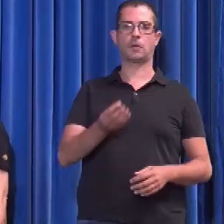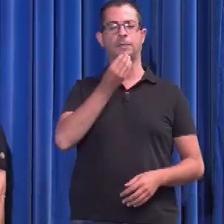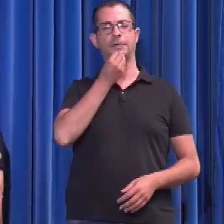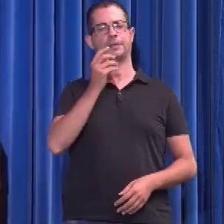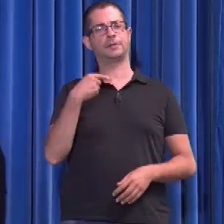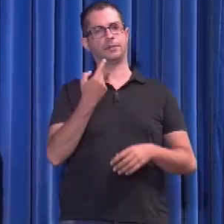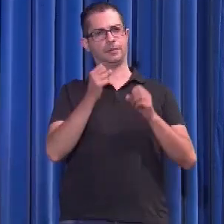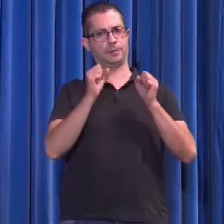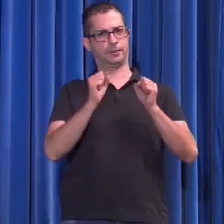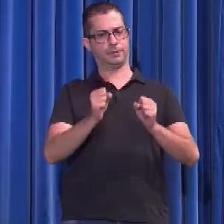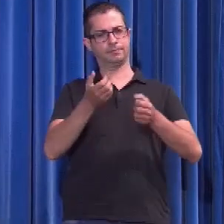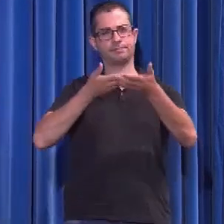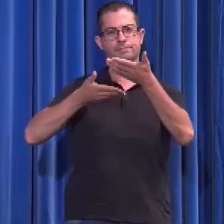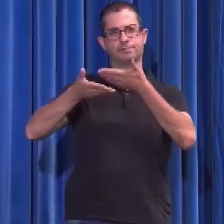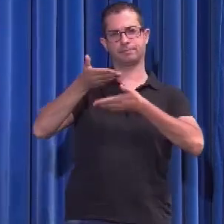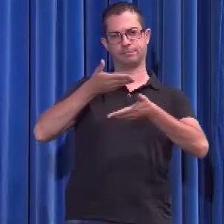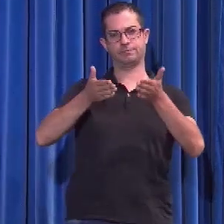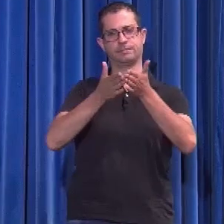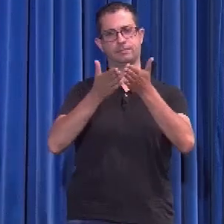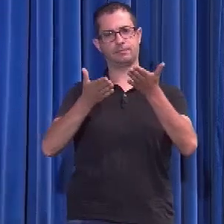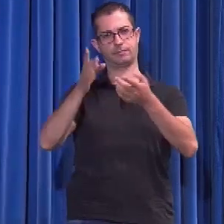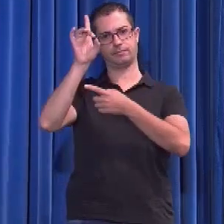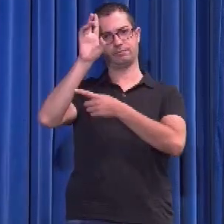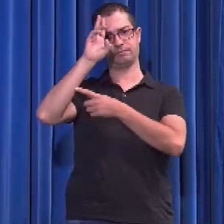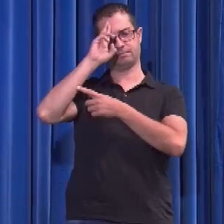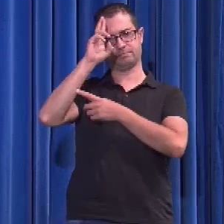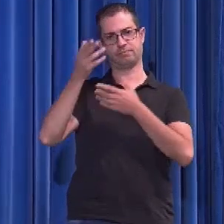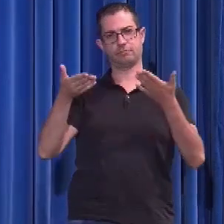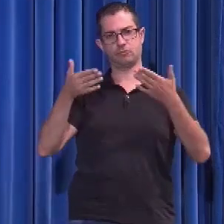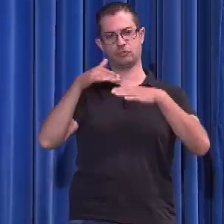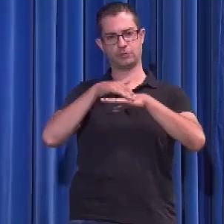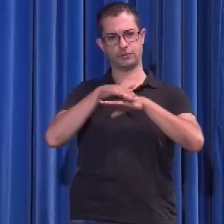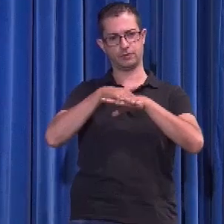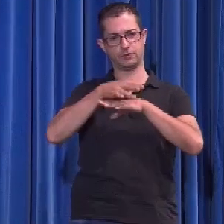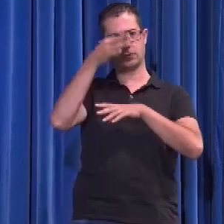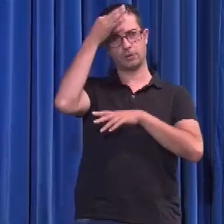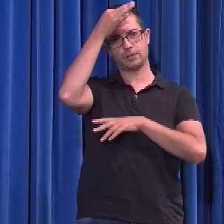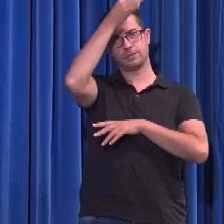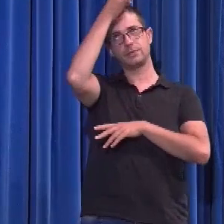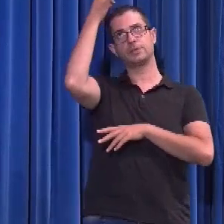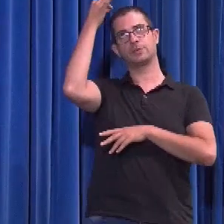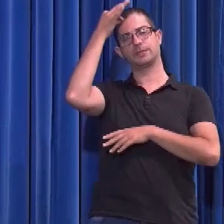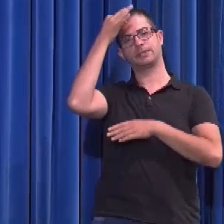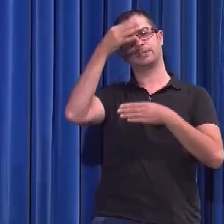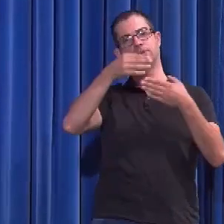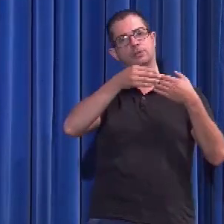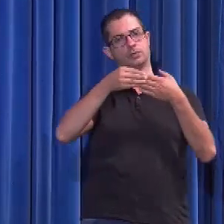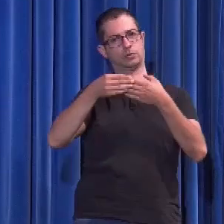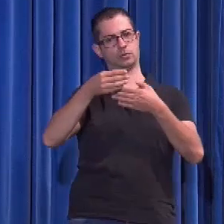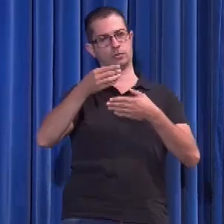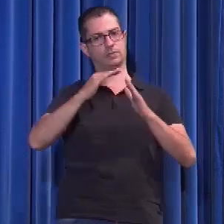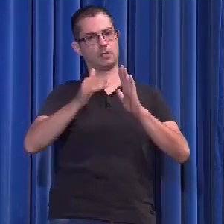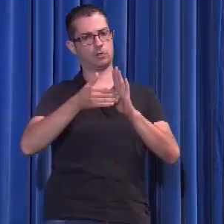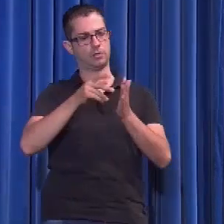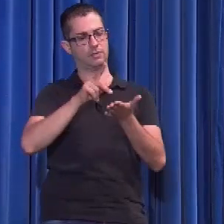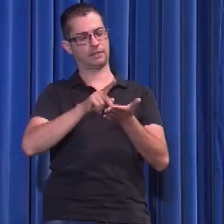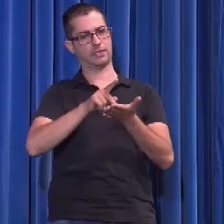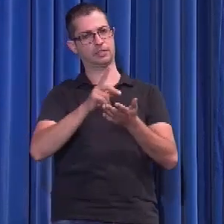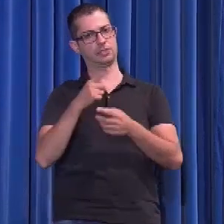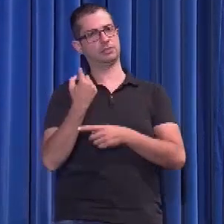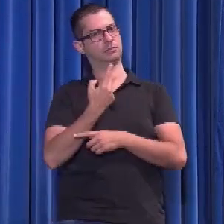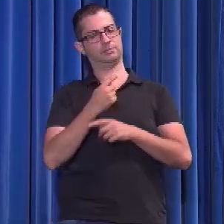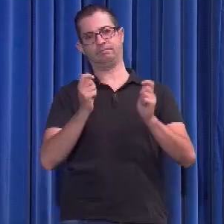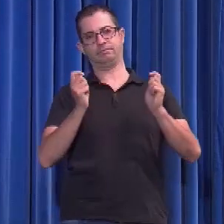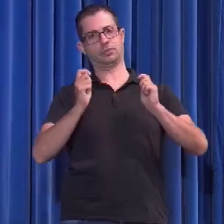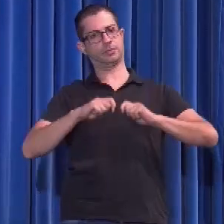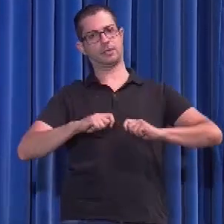Espírito Santo é que nos conduz a toda a verdade. Nós somos incapazes